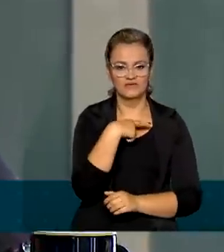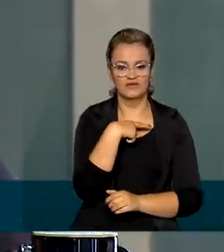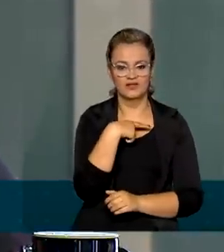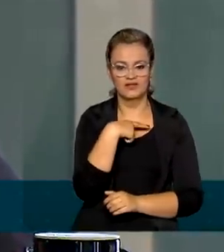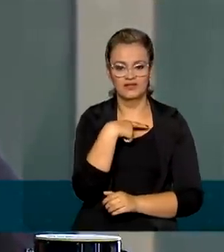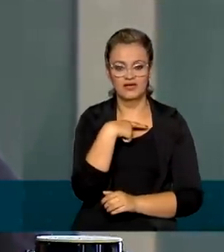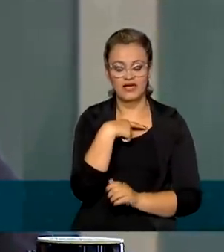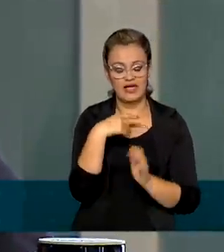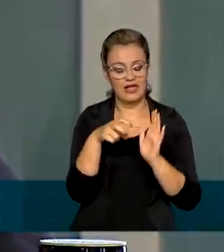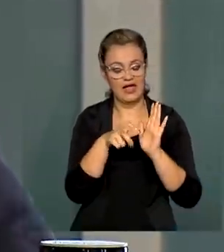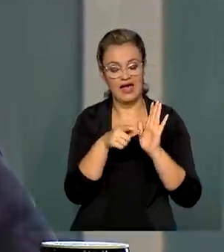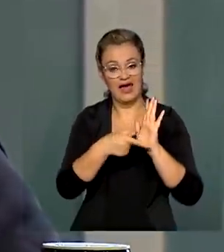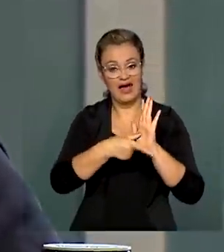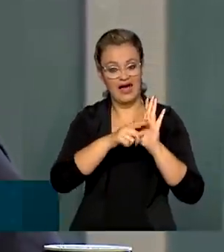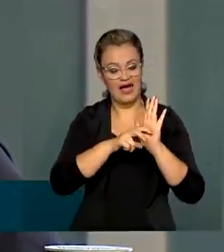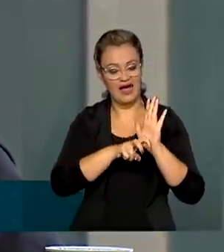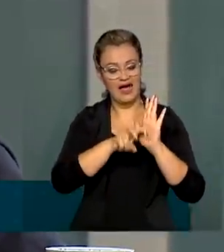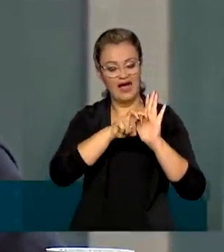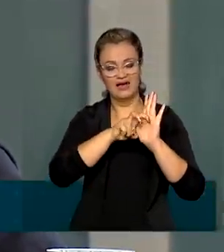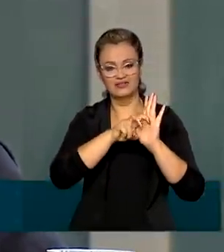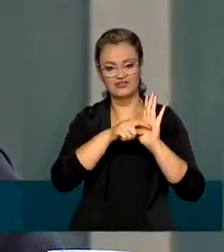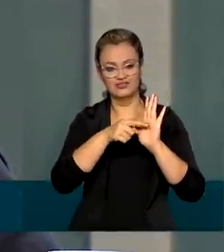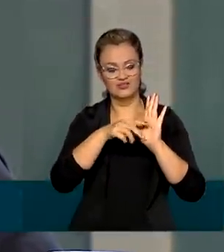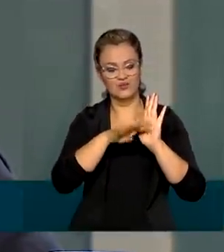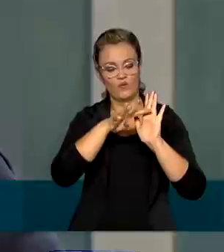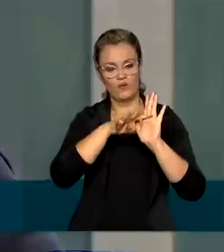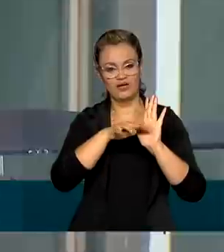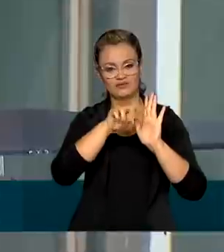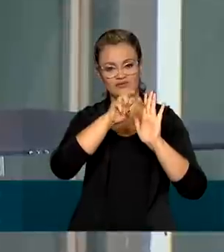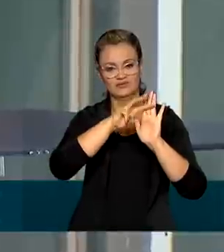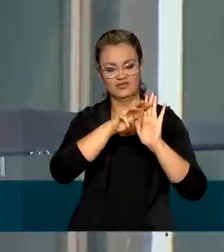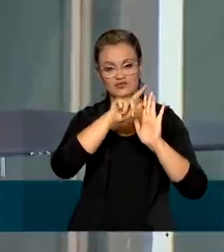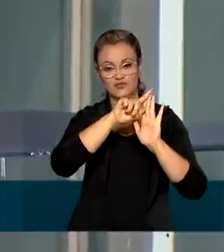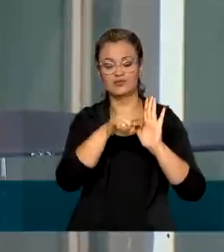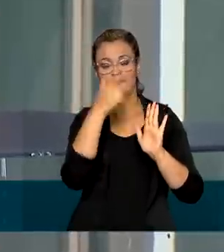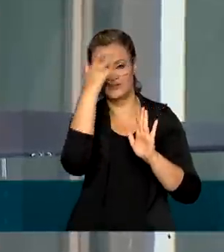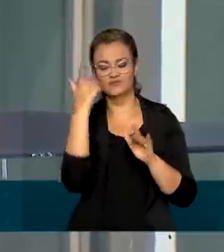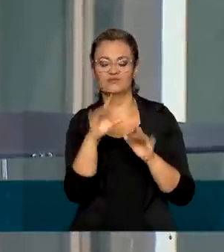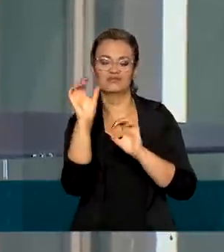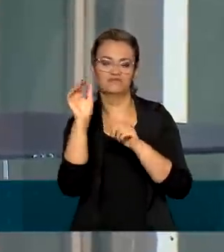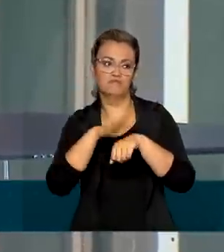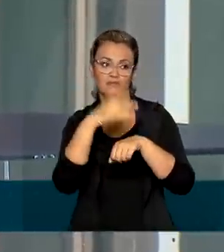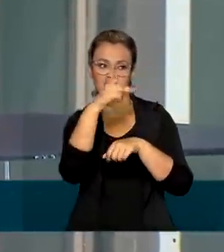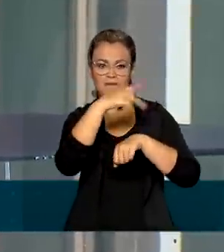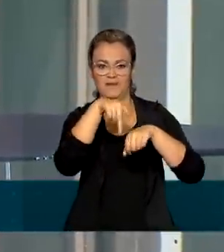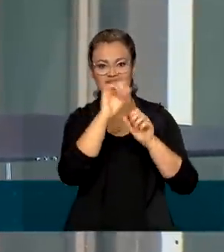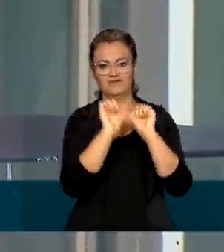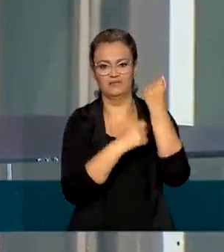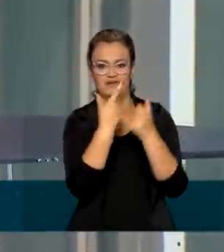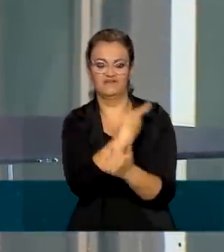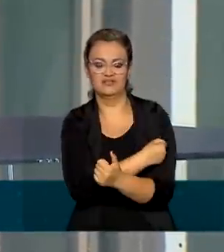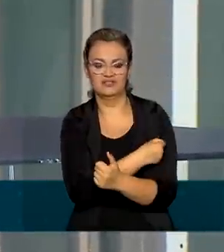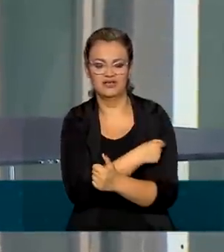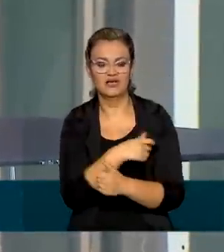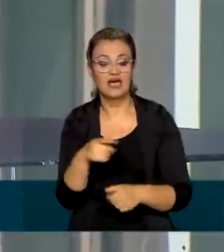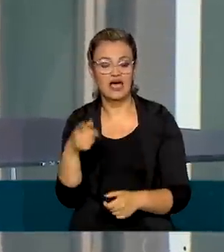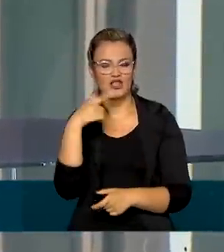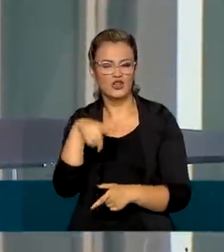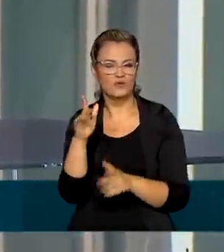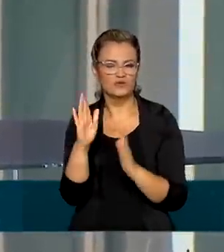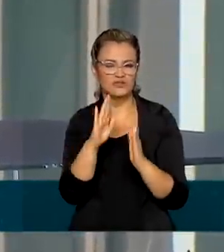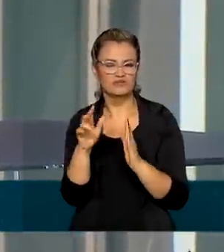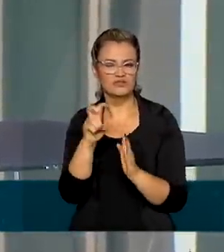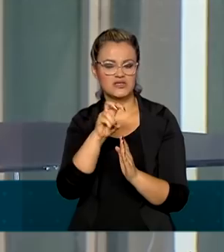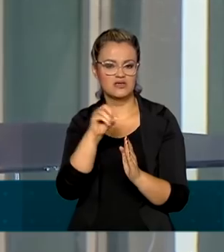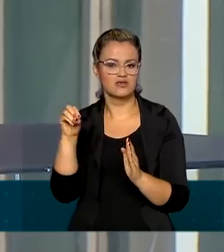Atrás apenas daqueles que são fabricantes de vacina. Nós temos promessa de vacina em torno de 500 milhões